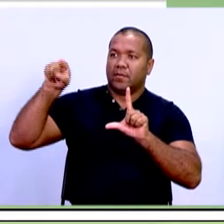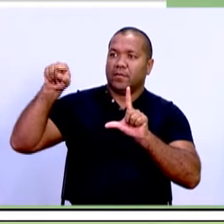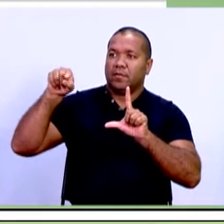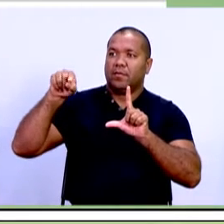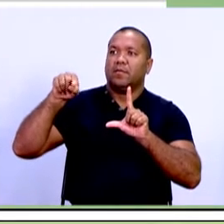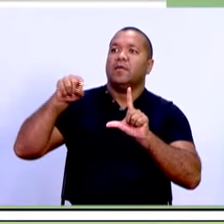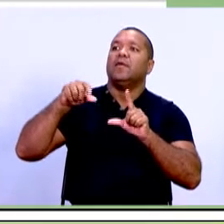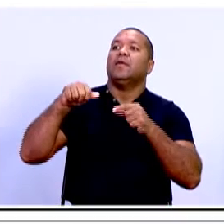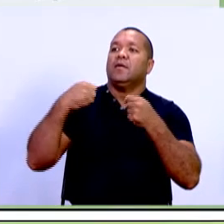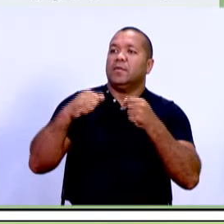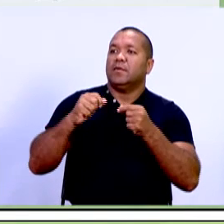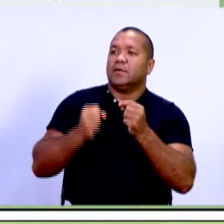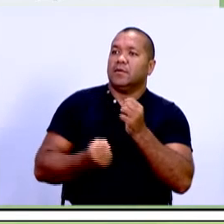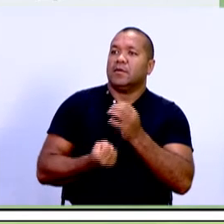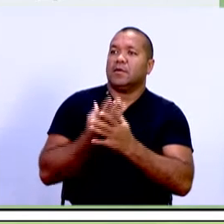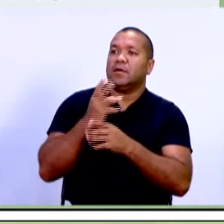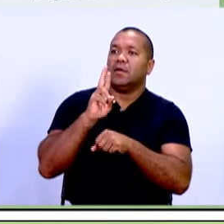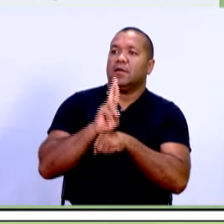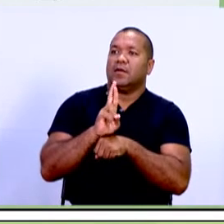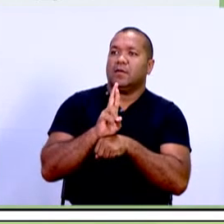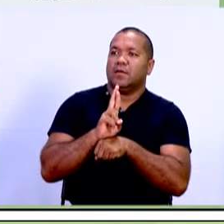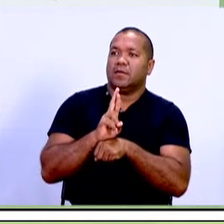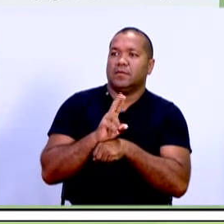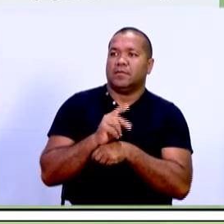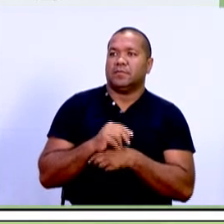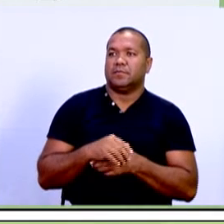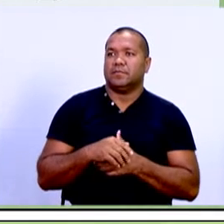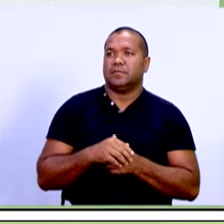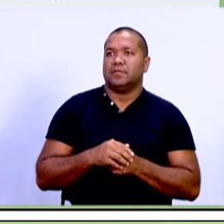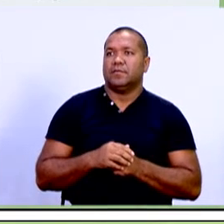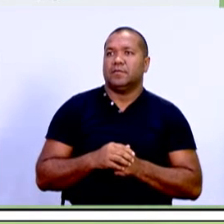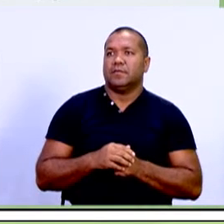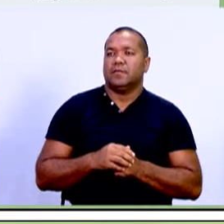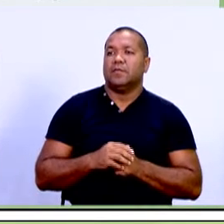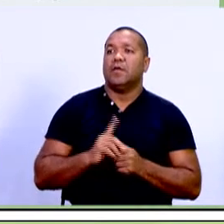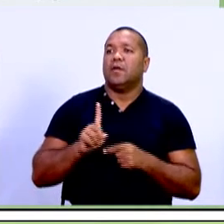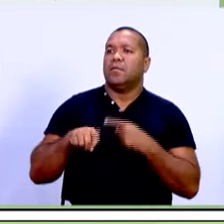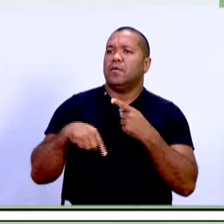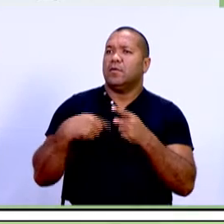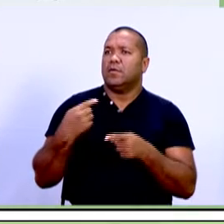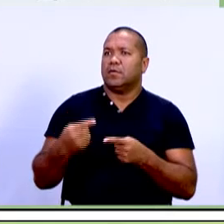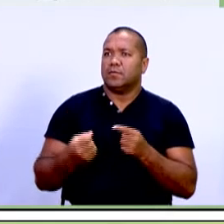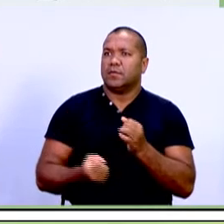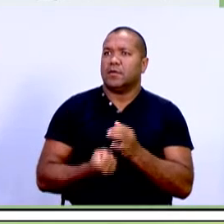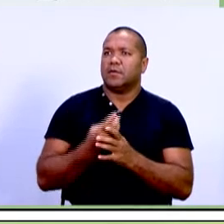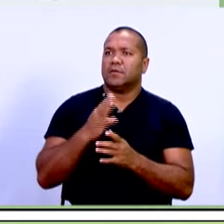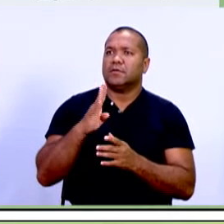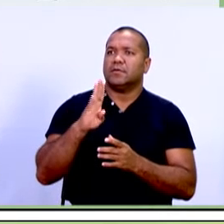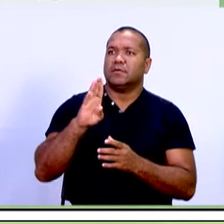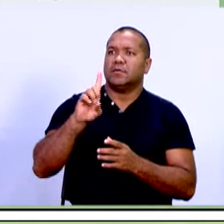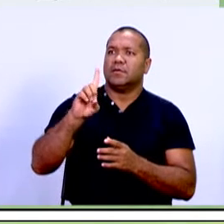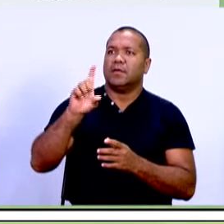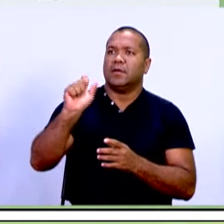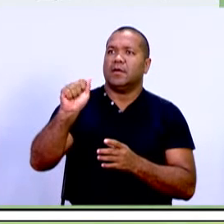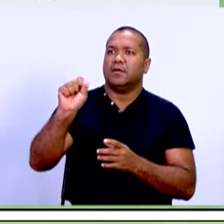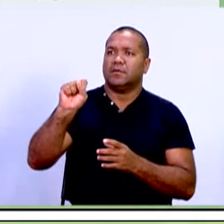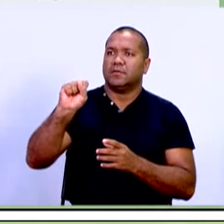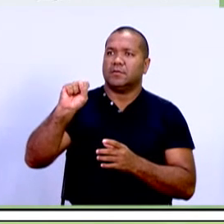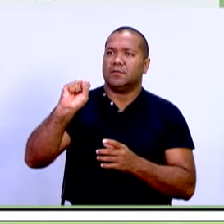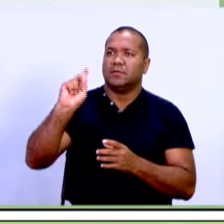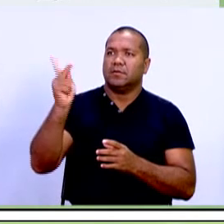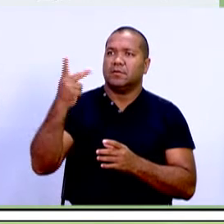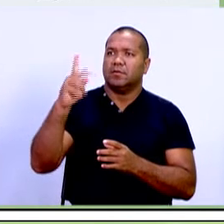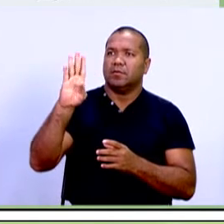criar relatórios. E por último, cria-se os dashboards, que são os painéis. Então, como vocês podem ver